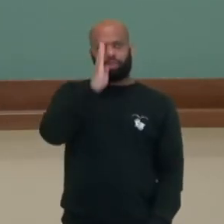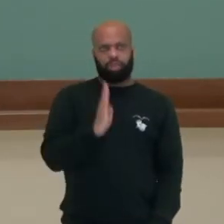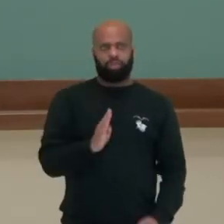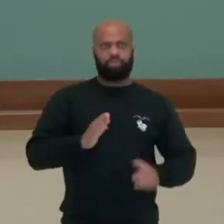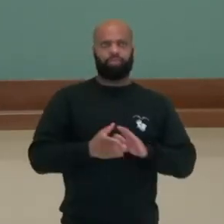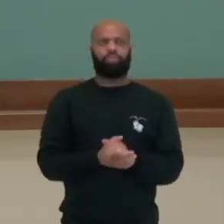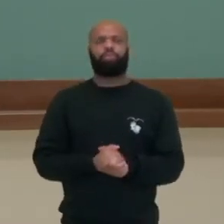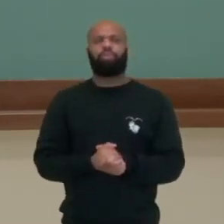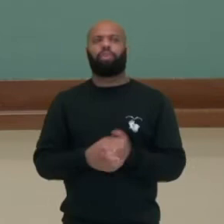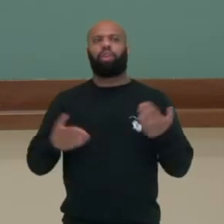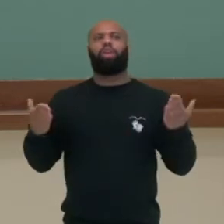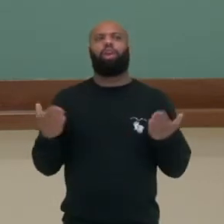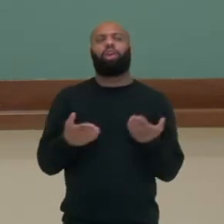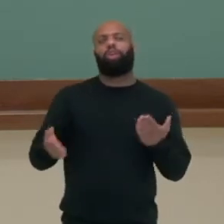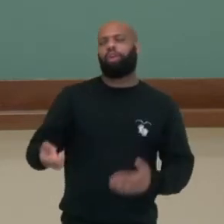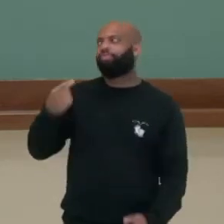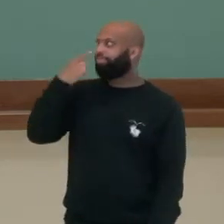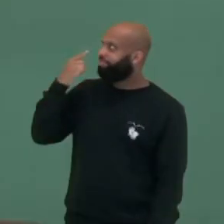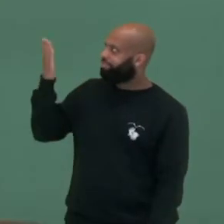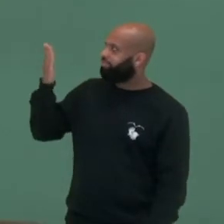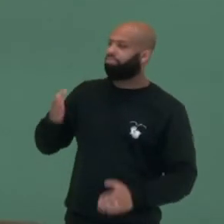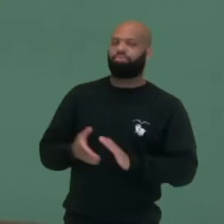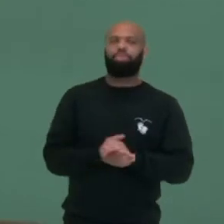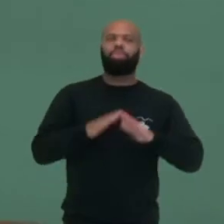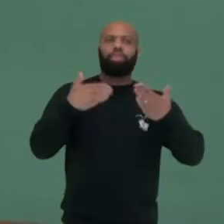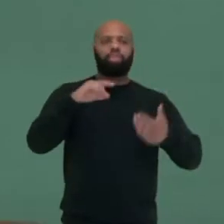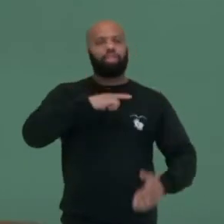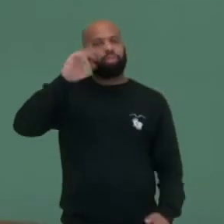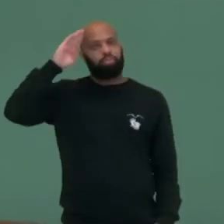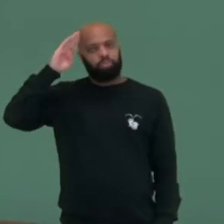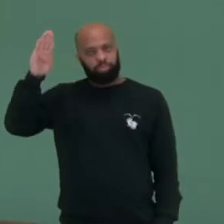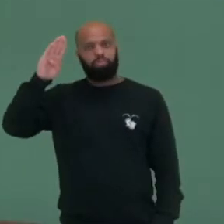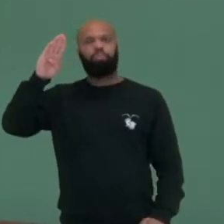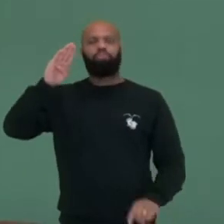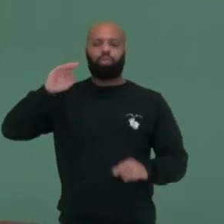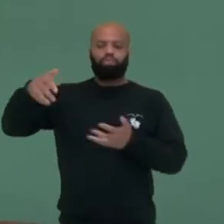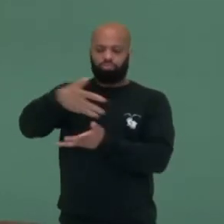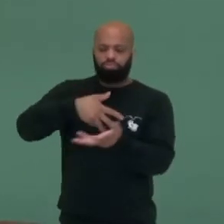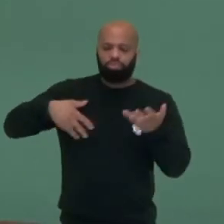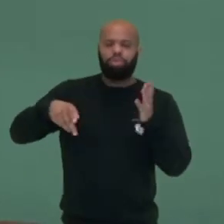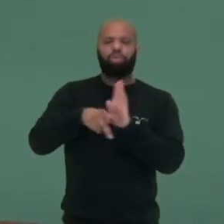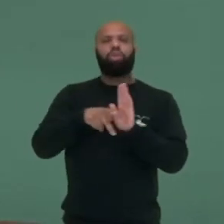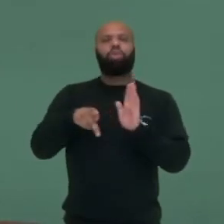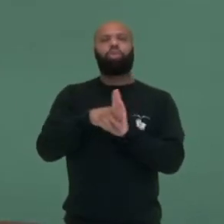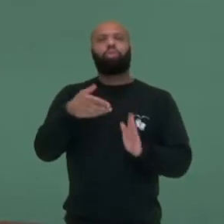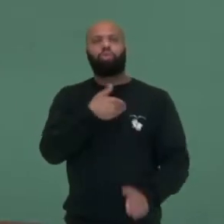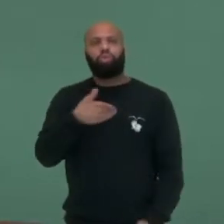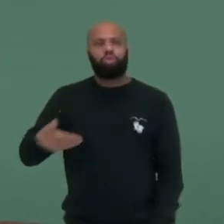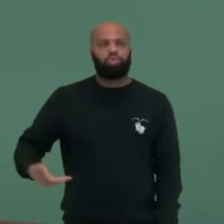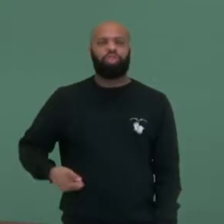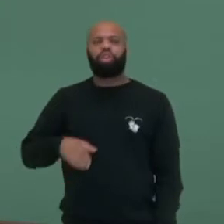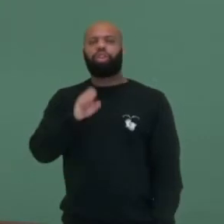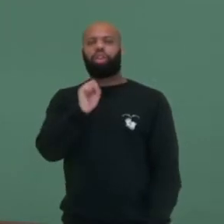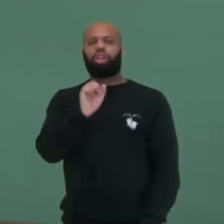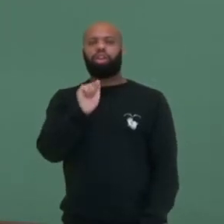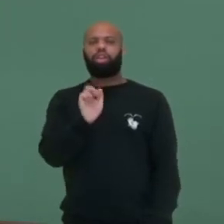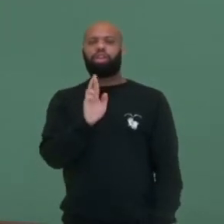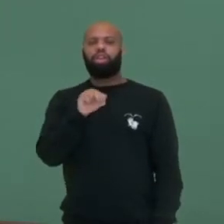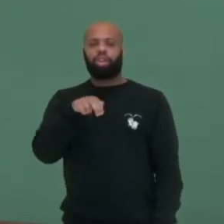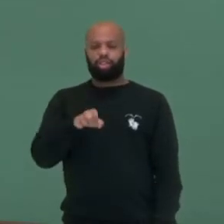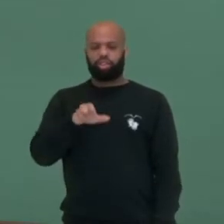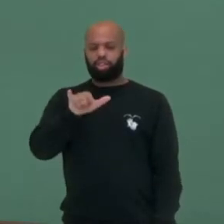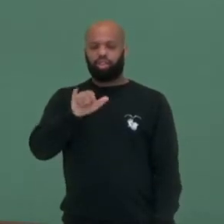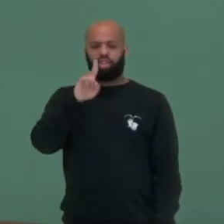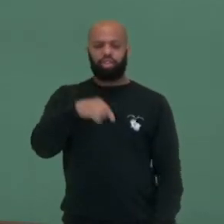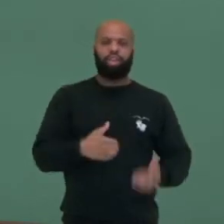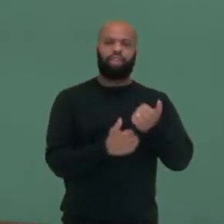falar um pouquinho então sobre essa Constituição. A principal contribuição do governo de José Sarney, que era vice-presidente de Tancredo